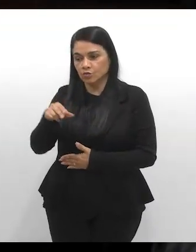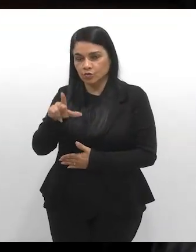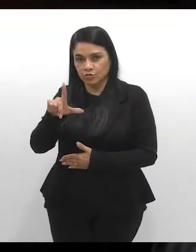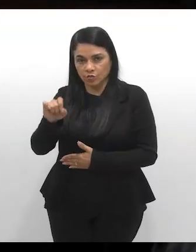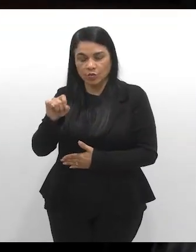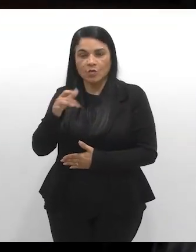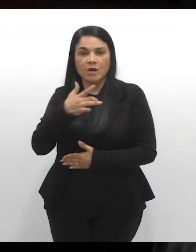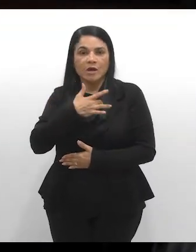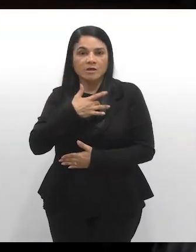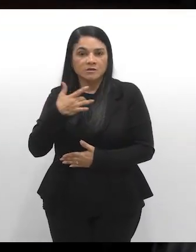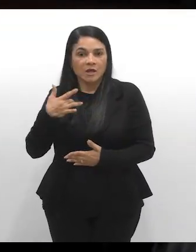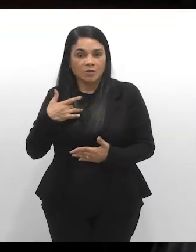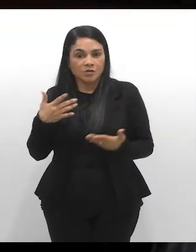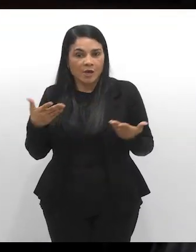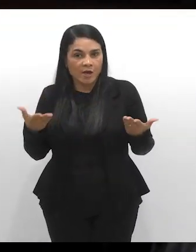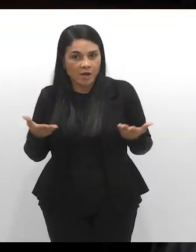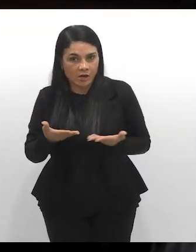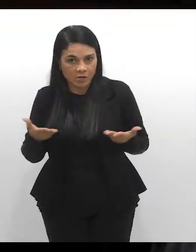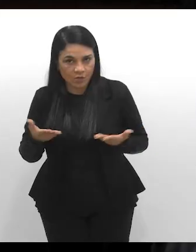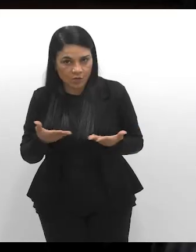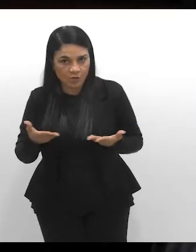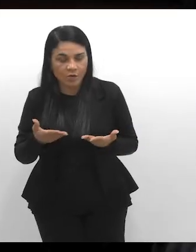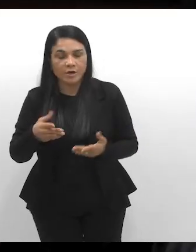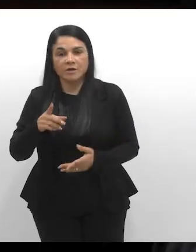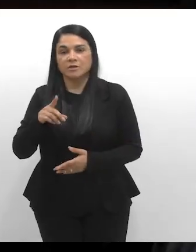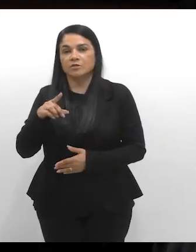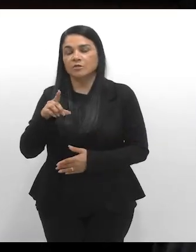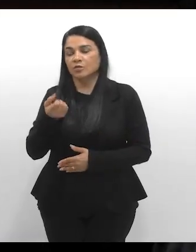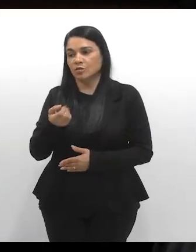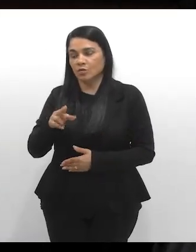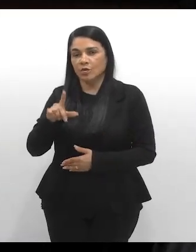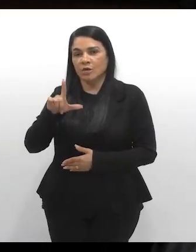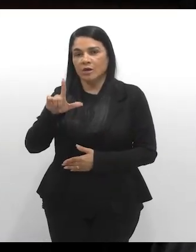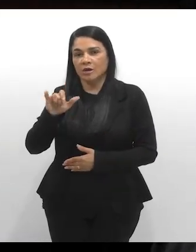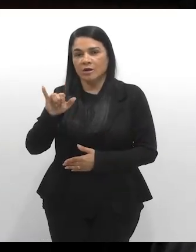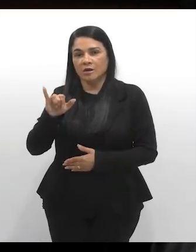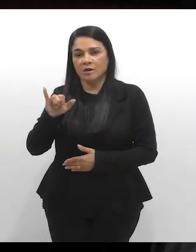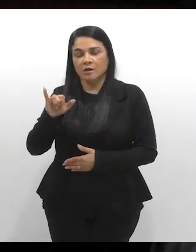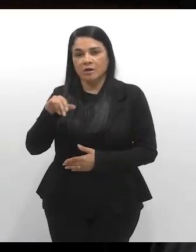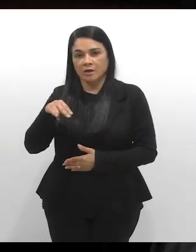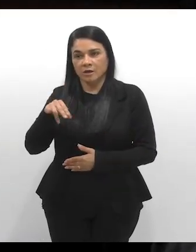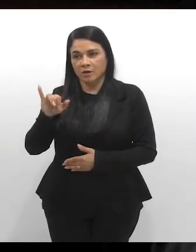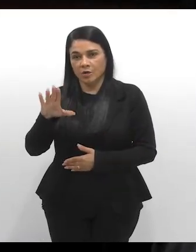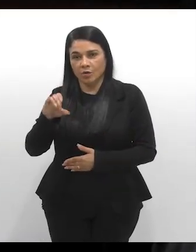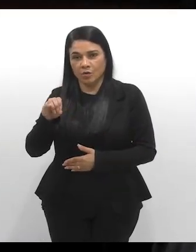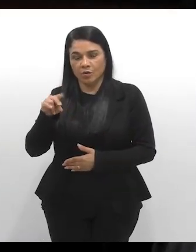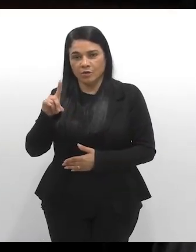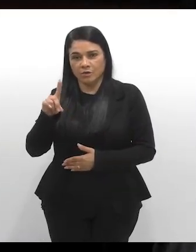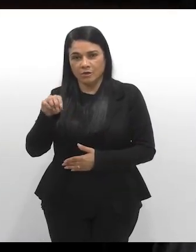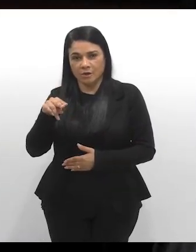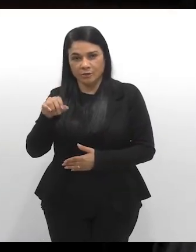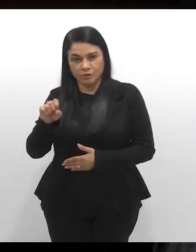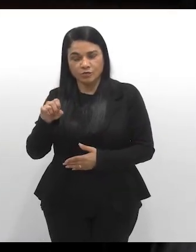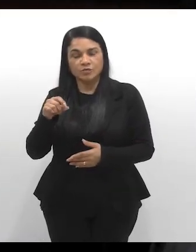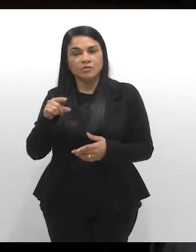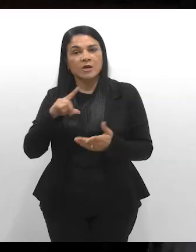falou, da saúde, que agora, como o doutor Nicodemos falou, a gente está tendo